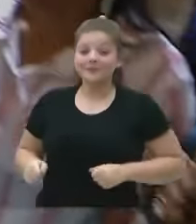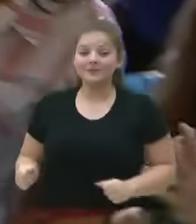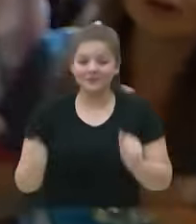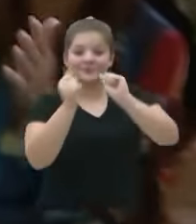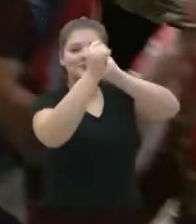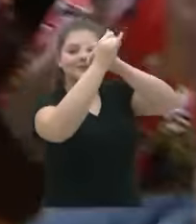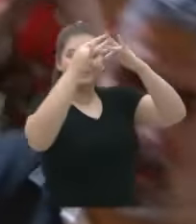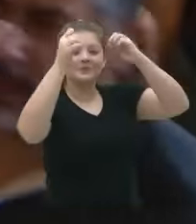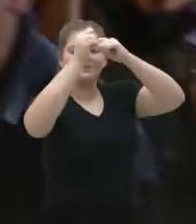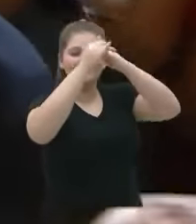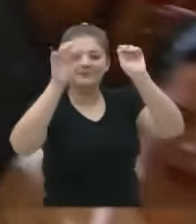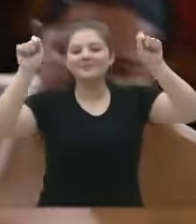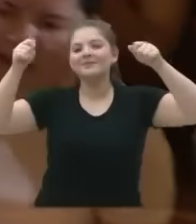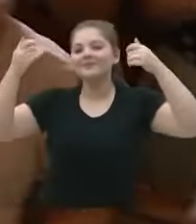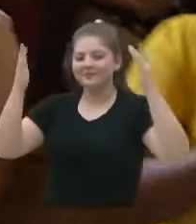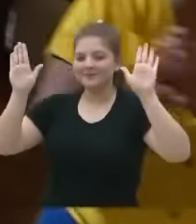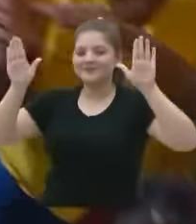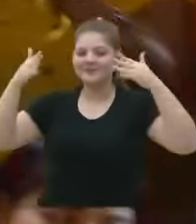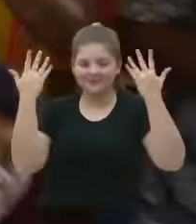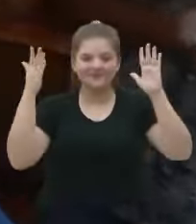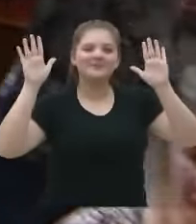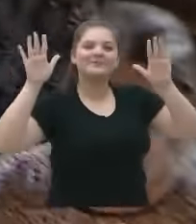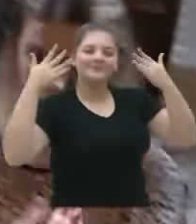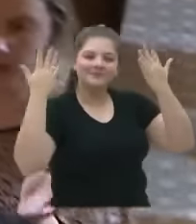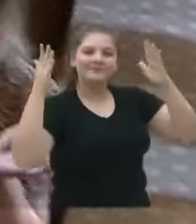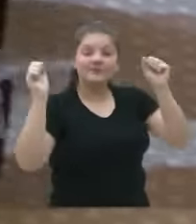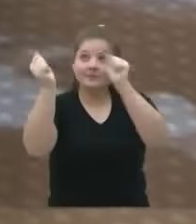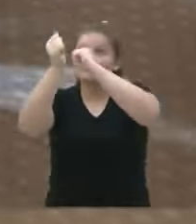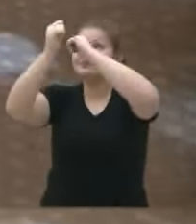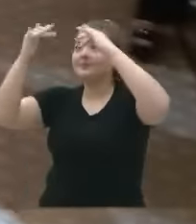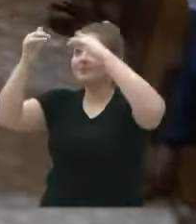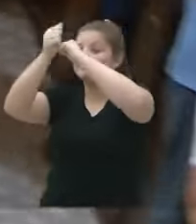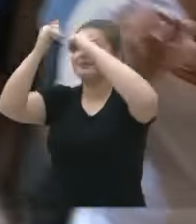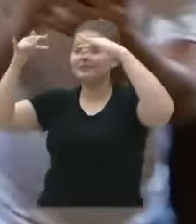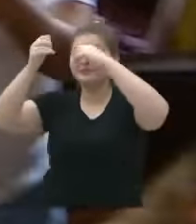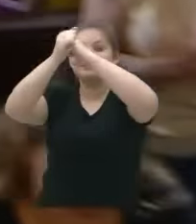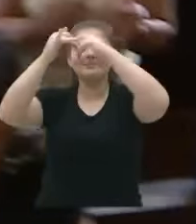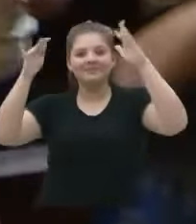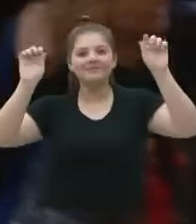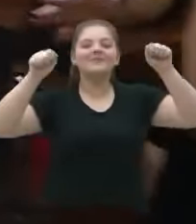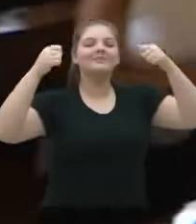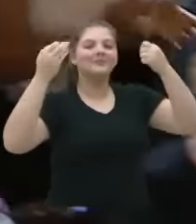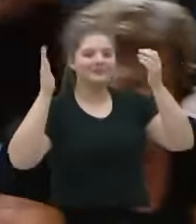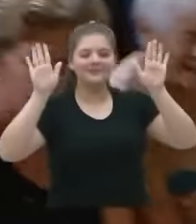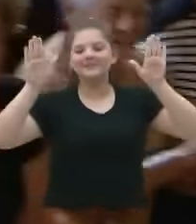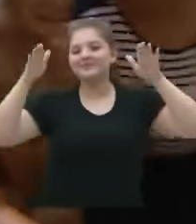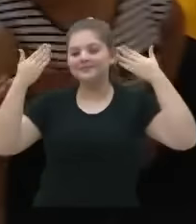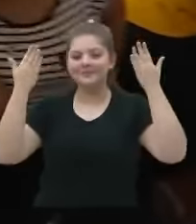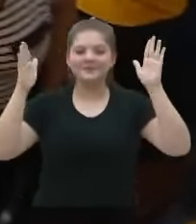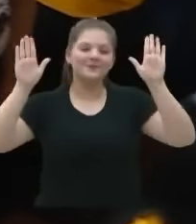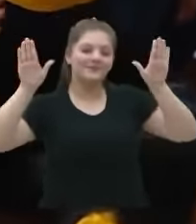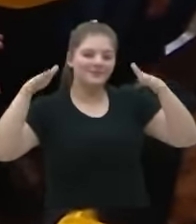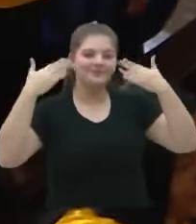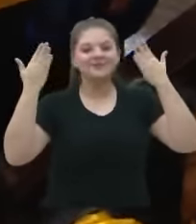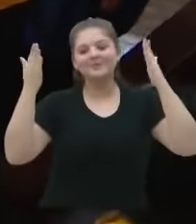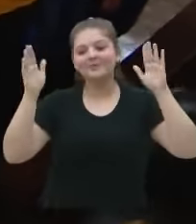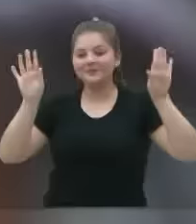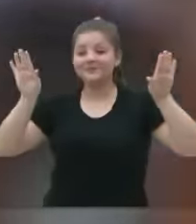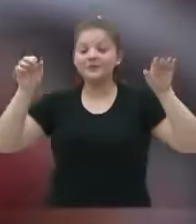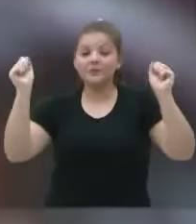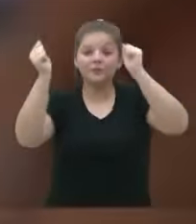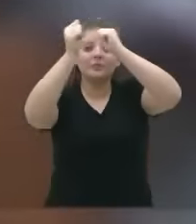Glória, glória, glória, aleluia. Glória, glória, glória,